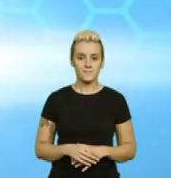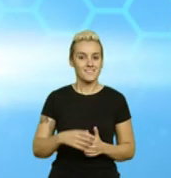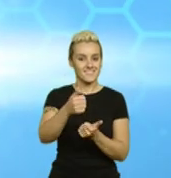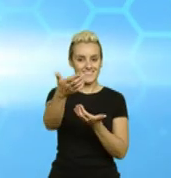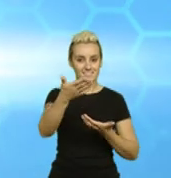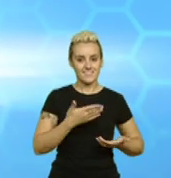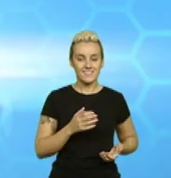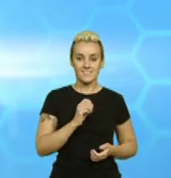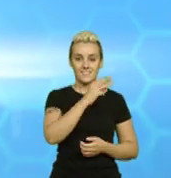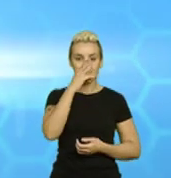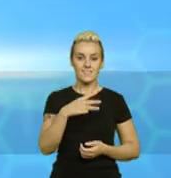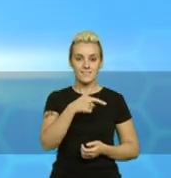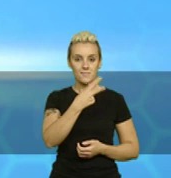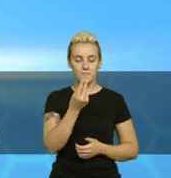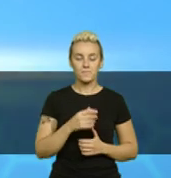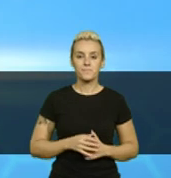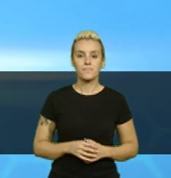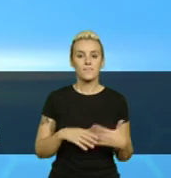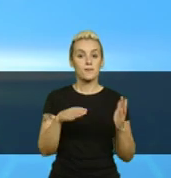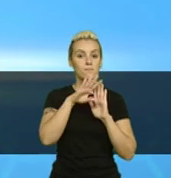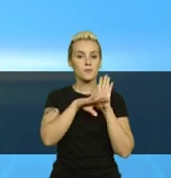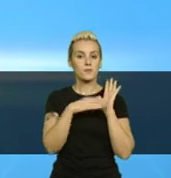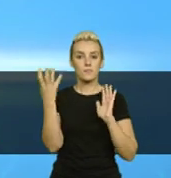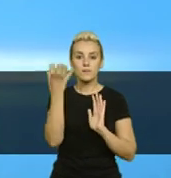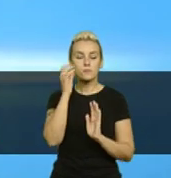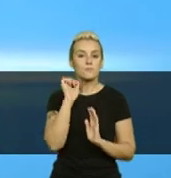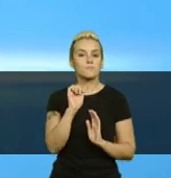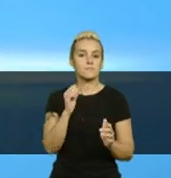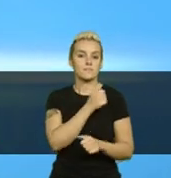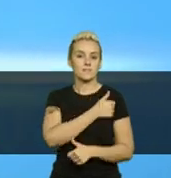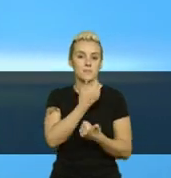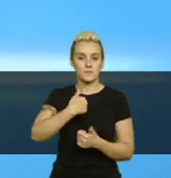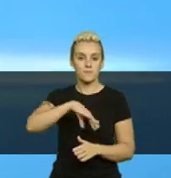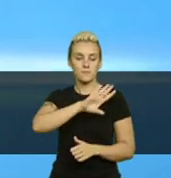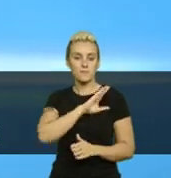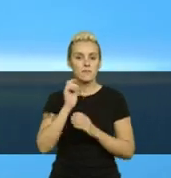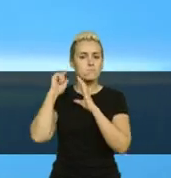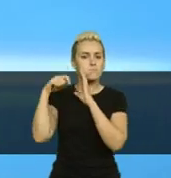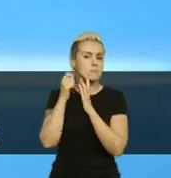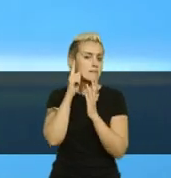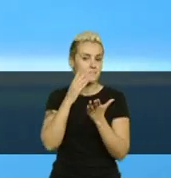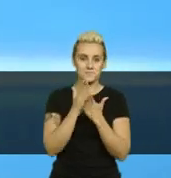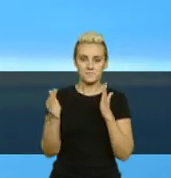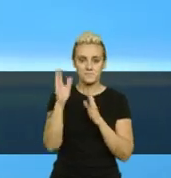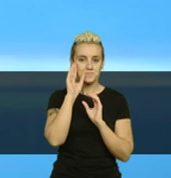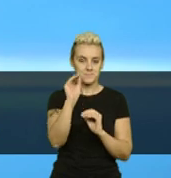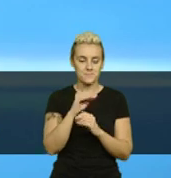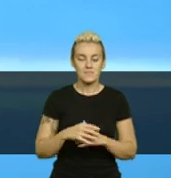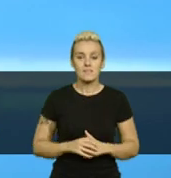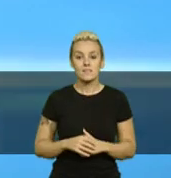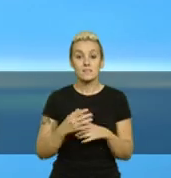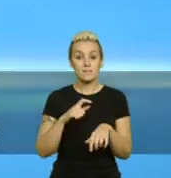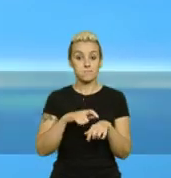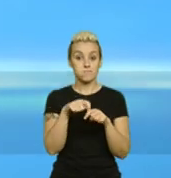sejam bem vindos a executiva vê o magazine cultural sobre a cidade coimbra produzir na escola superior de educação